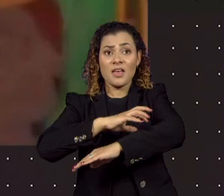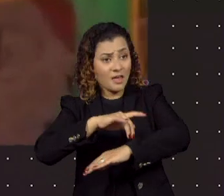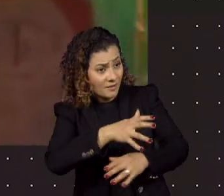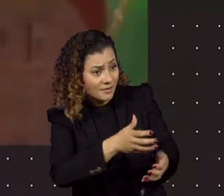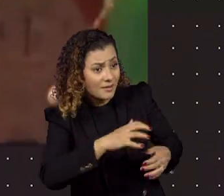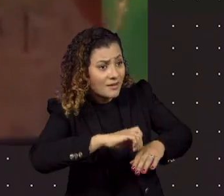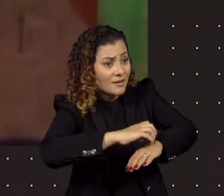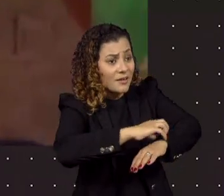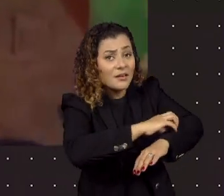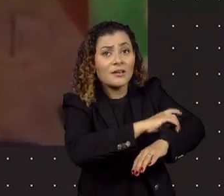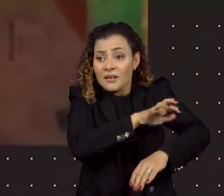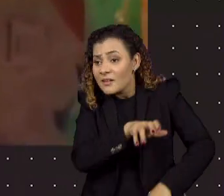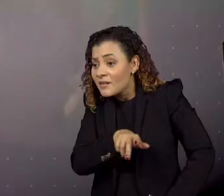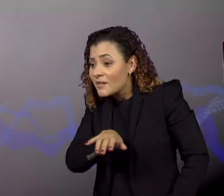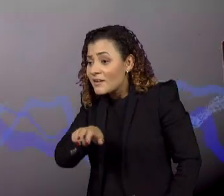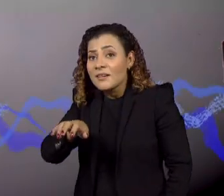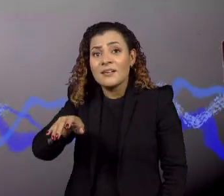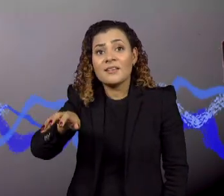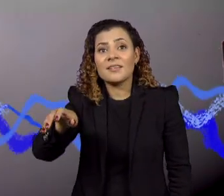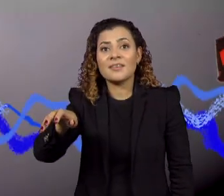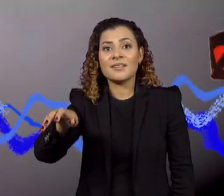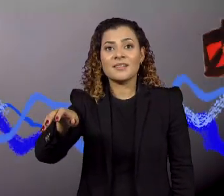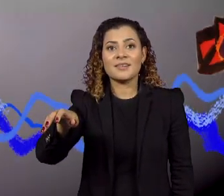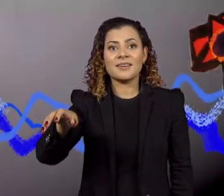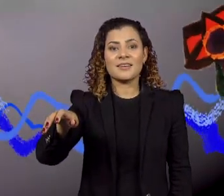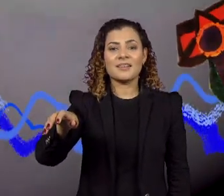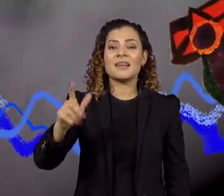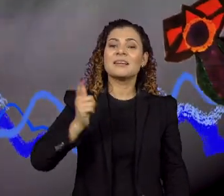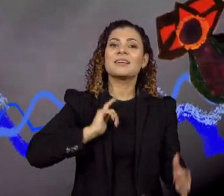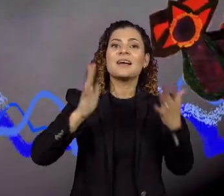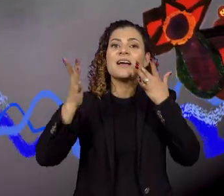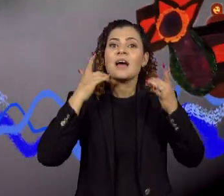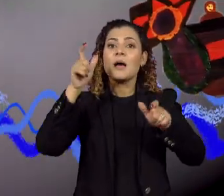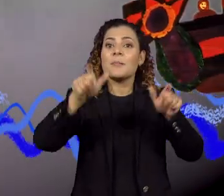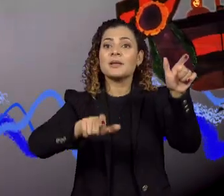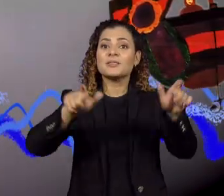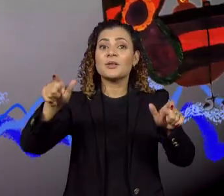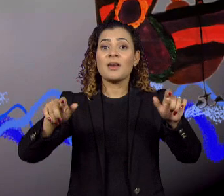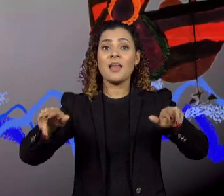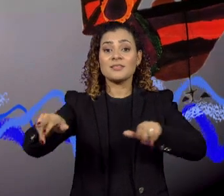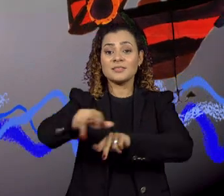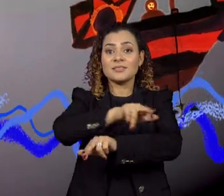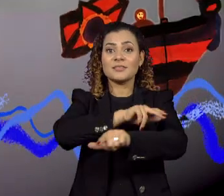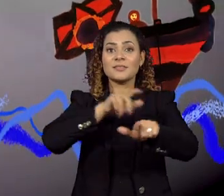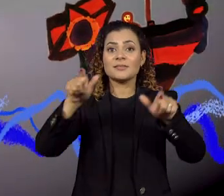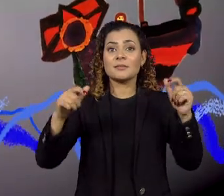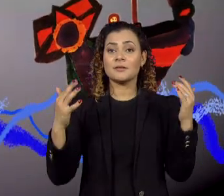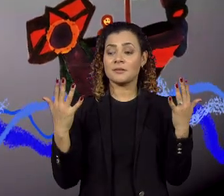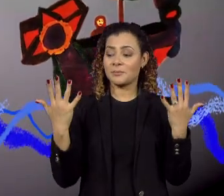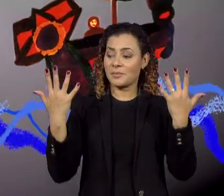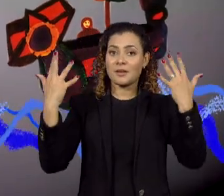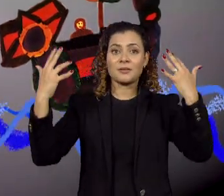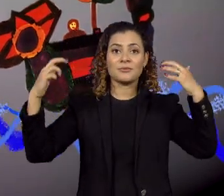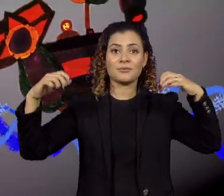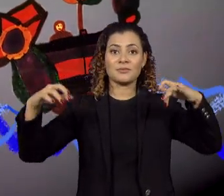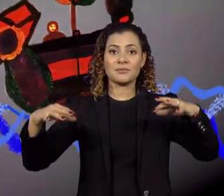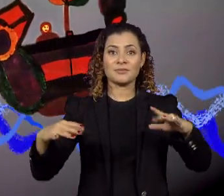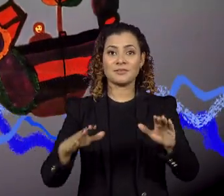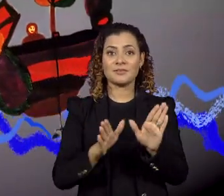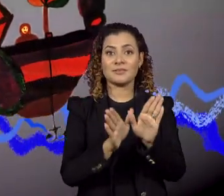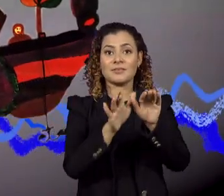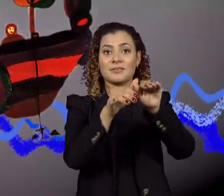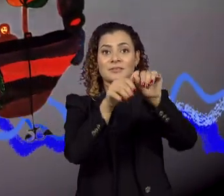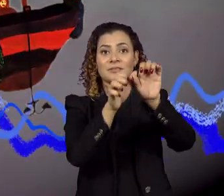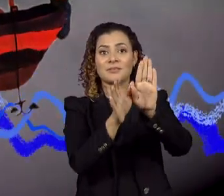A aranha não faz favores. Na peça, os personagens devem ser feitos com as mãos. Um pássaro, um